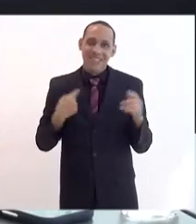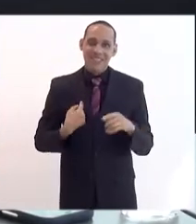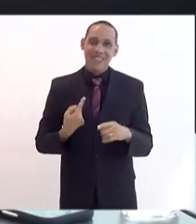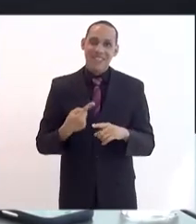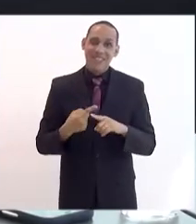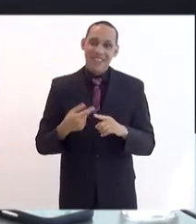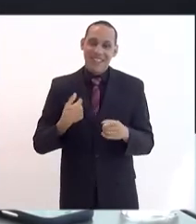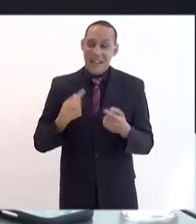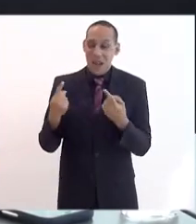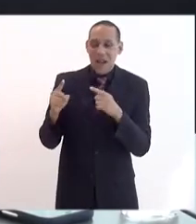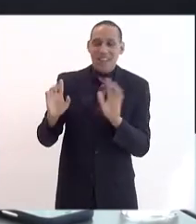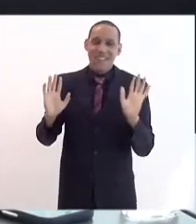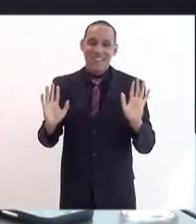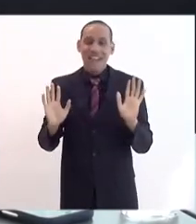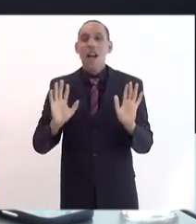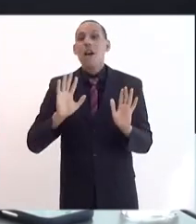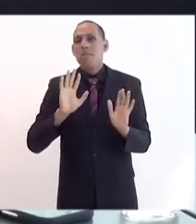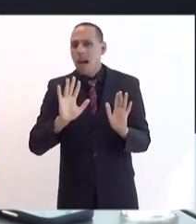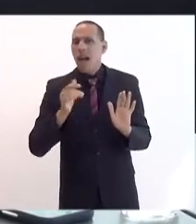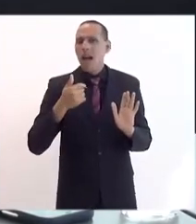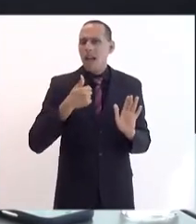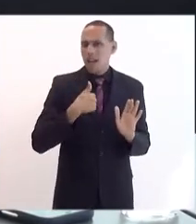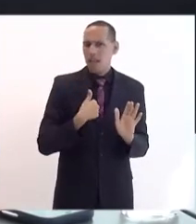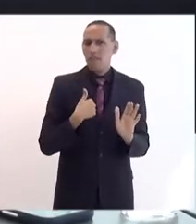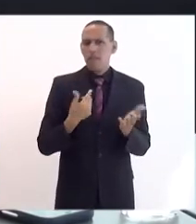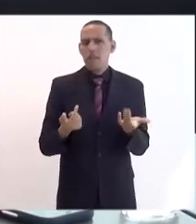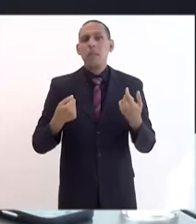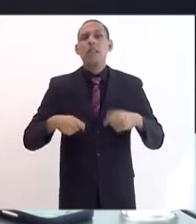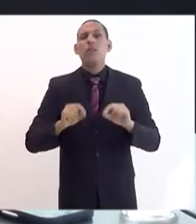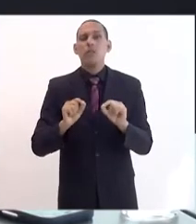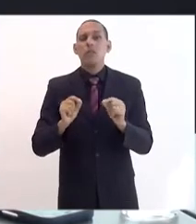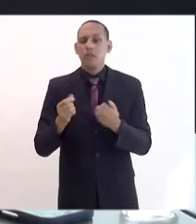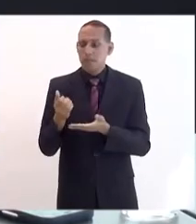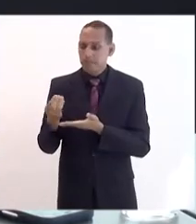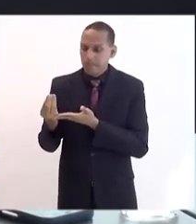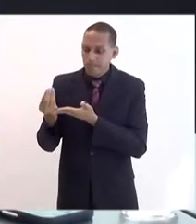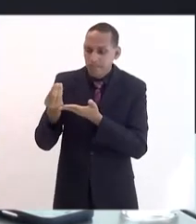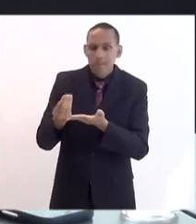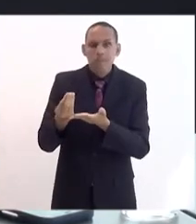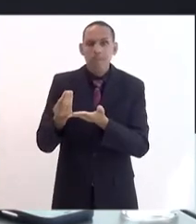Né? Mas eu tenho que colocar isso na mesa. Por